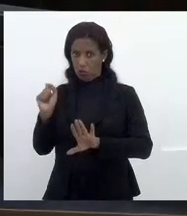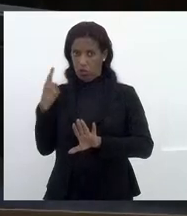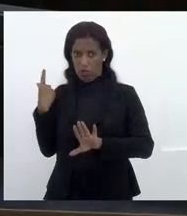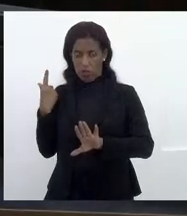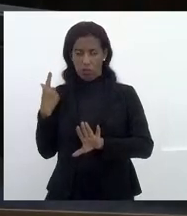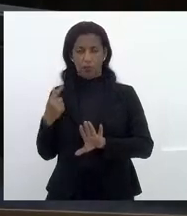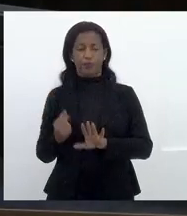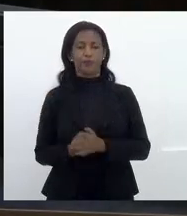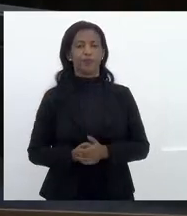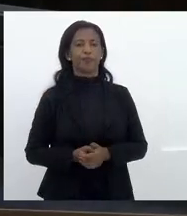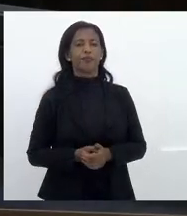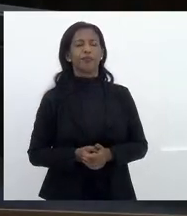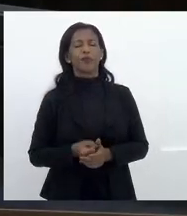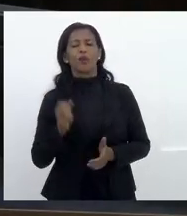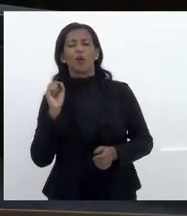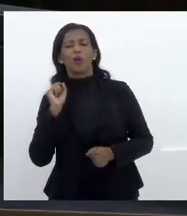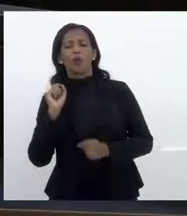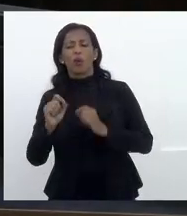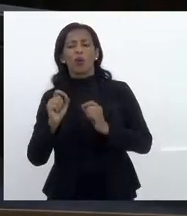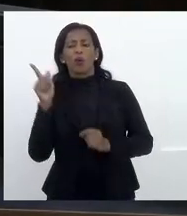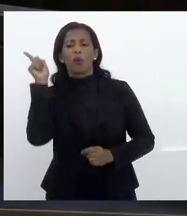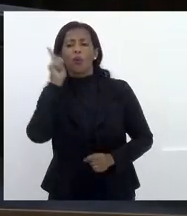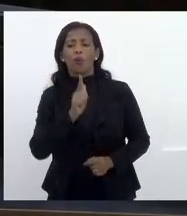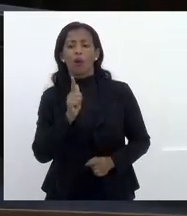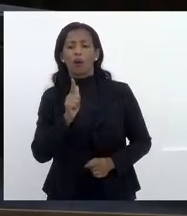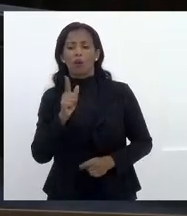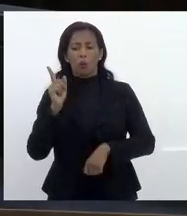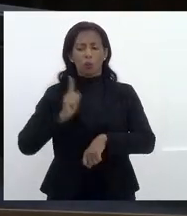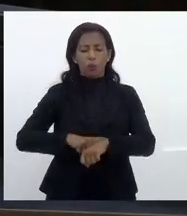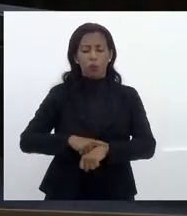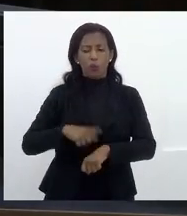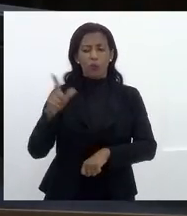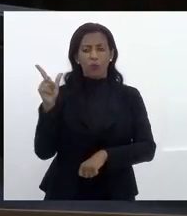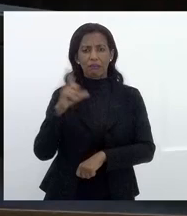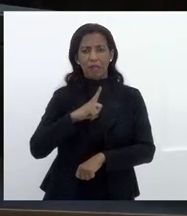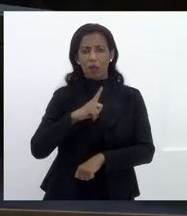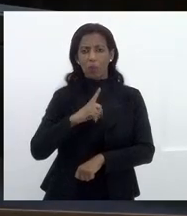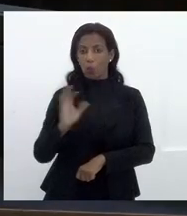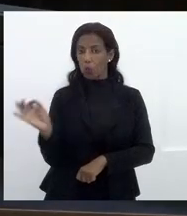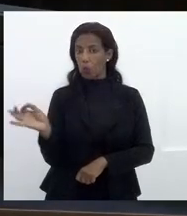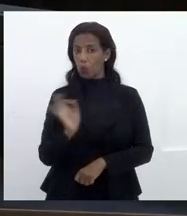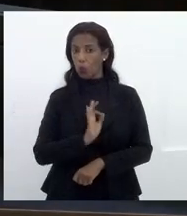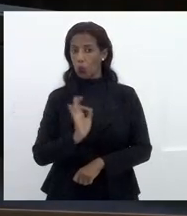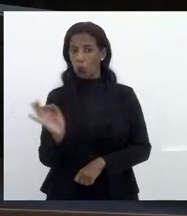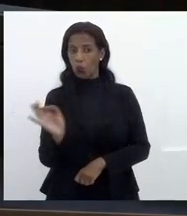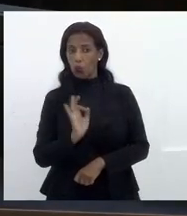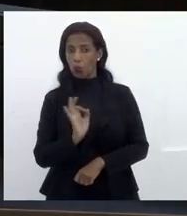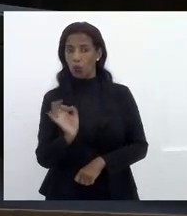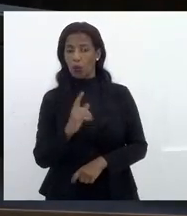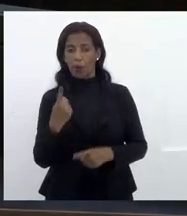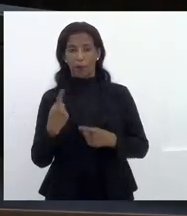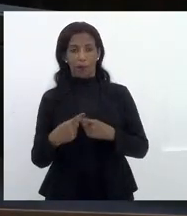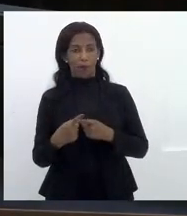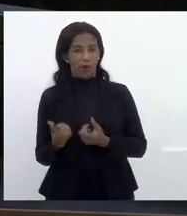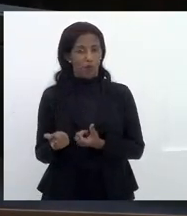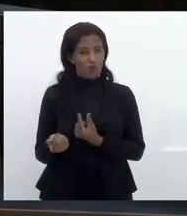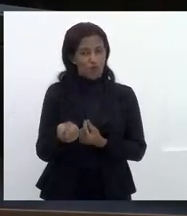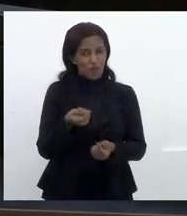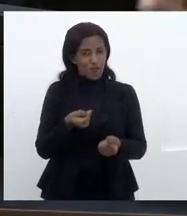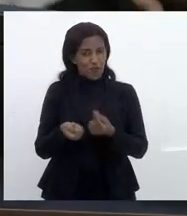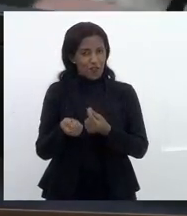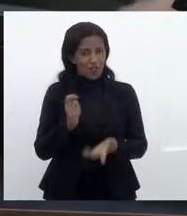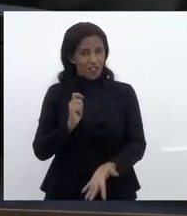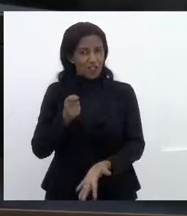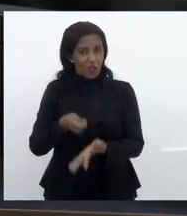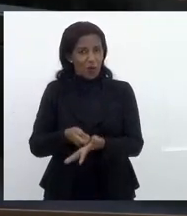governador atual Sérgio Qual é o ganho imediato que eu tenho nenhum porque eu ganho financeiro a gente